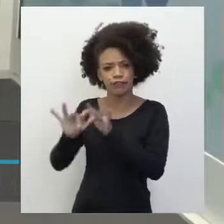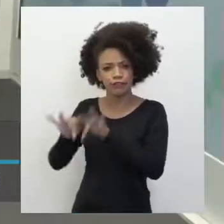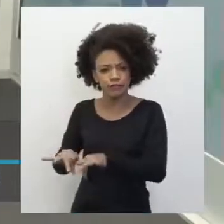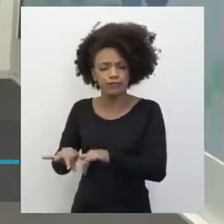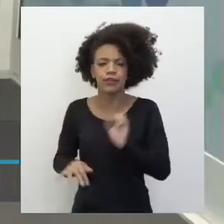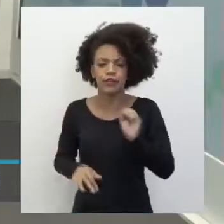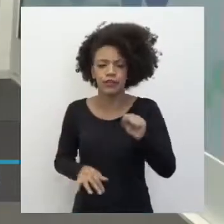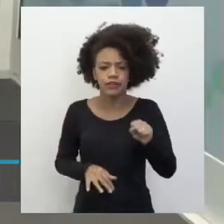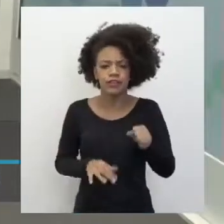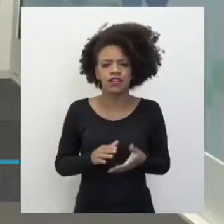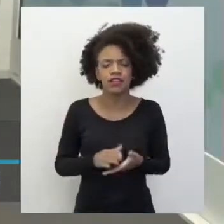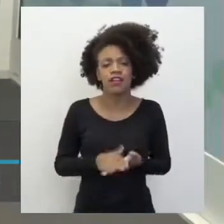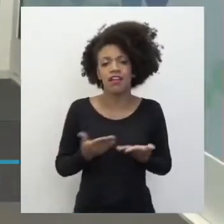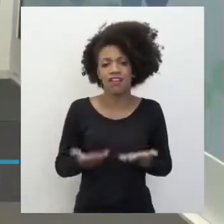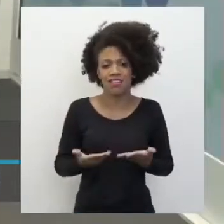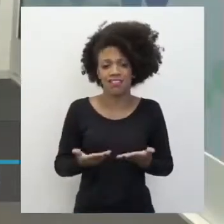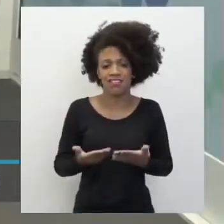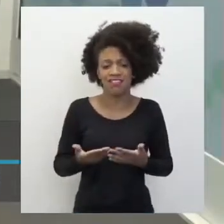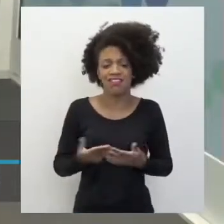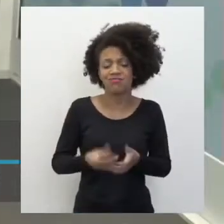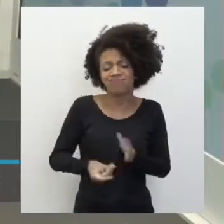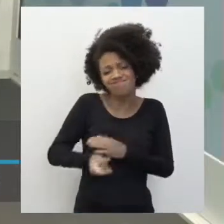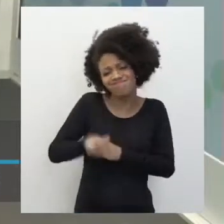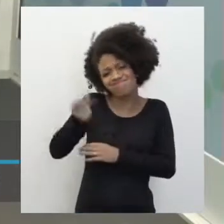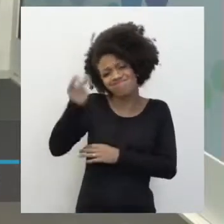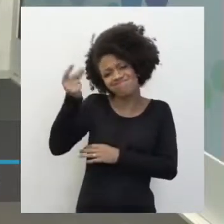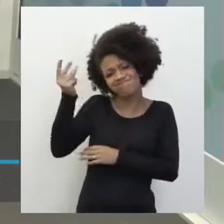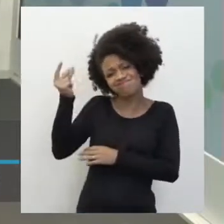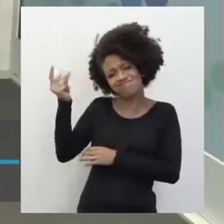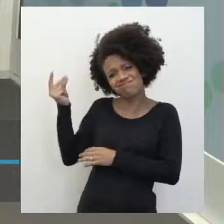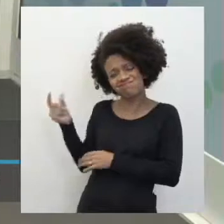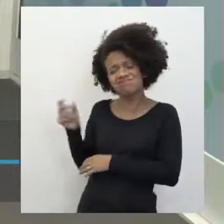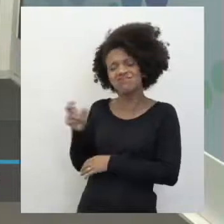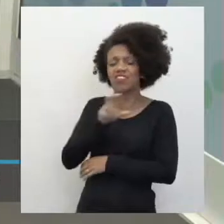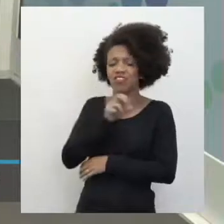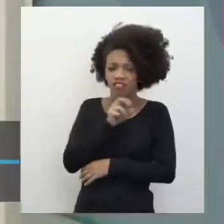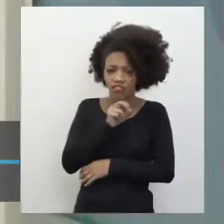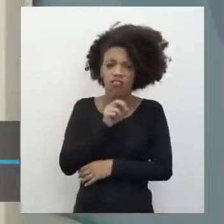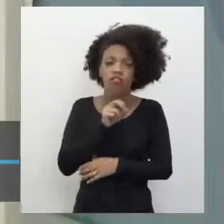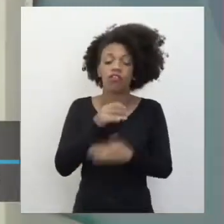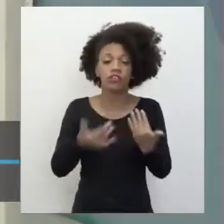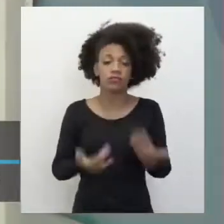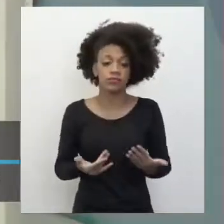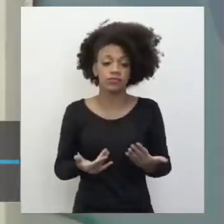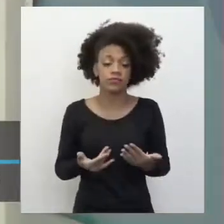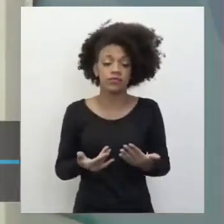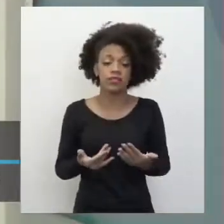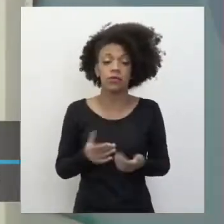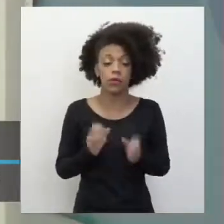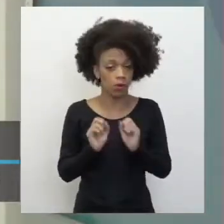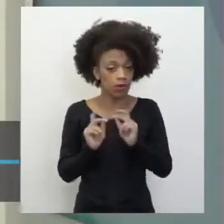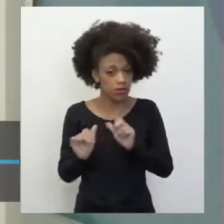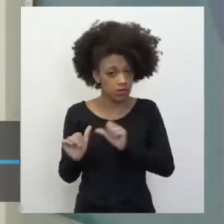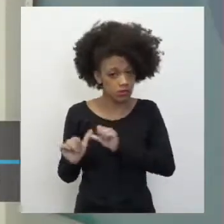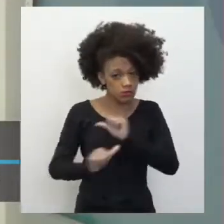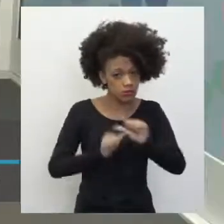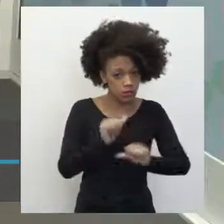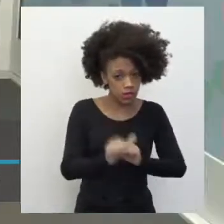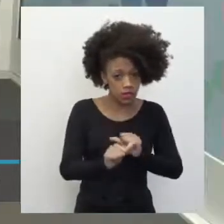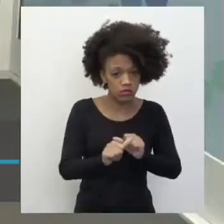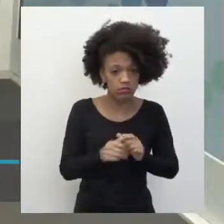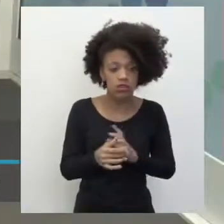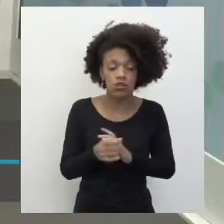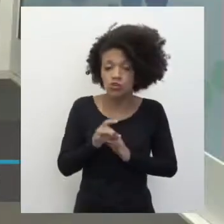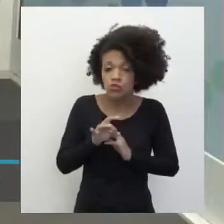era muito antes dos avós dos avós. Sim, Então, muito, tá certinho. muito tempo mesmo. Né? Ok, substituíram. Eu acho que certinho. eu só